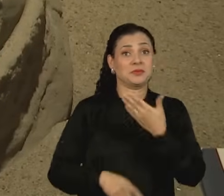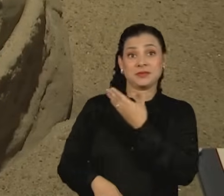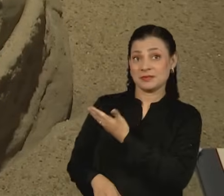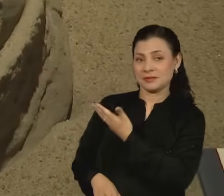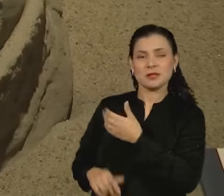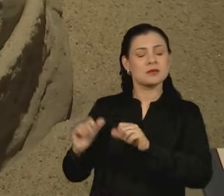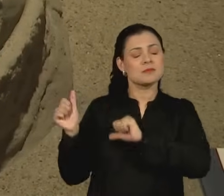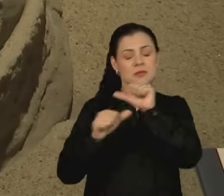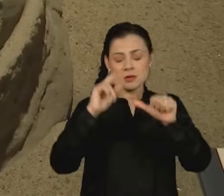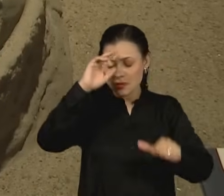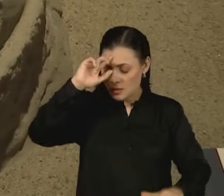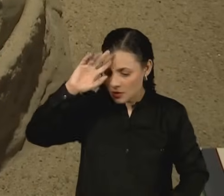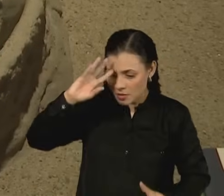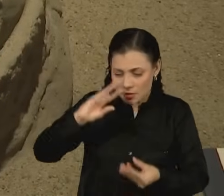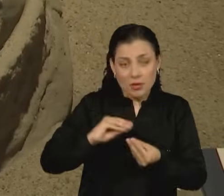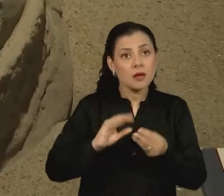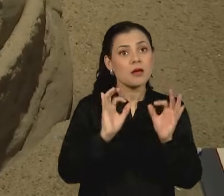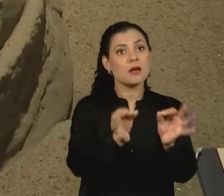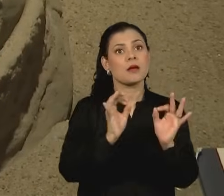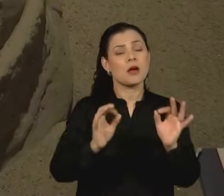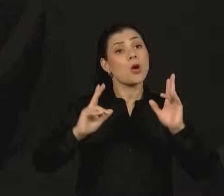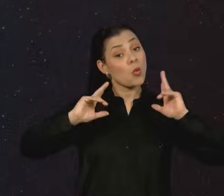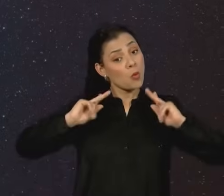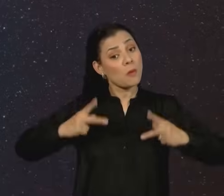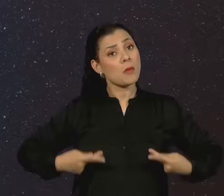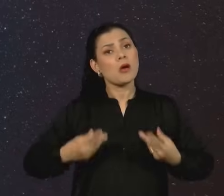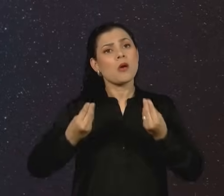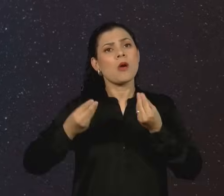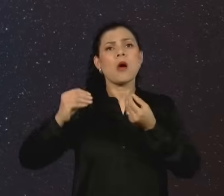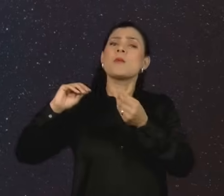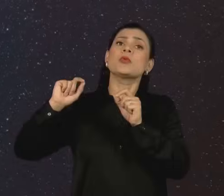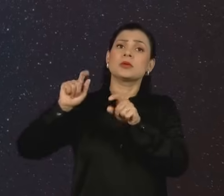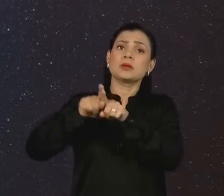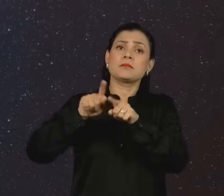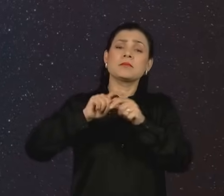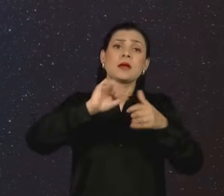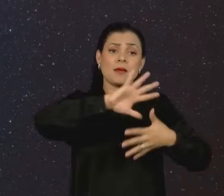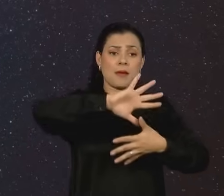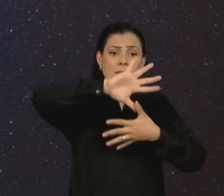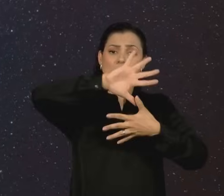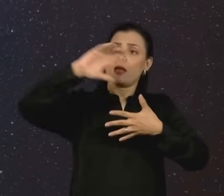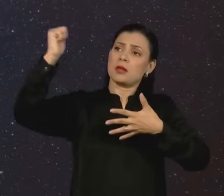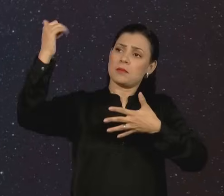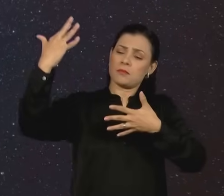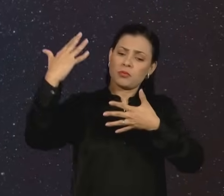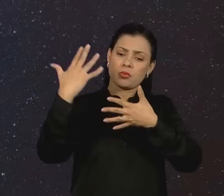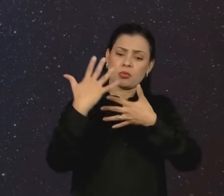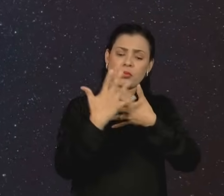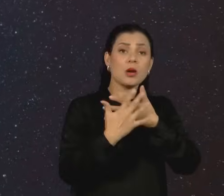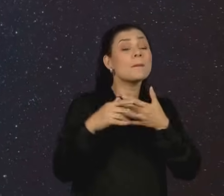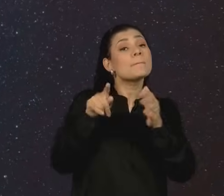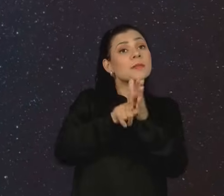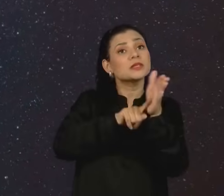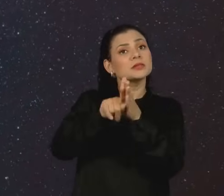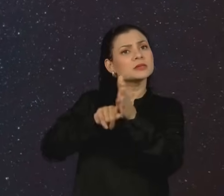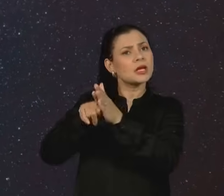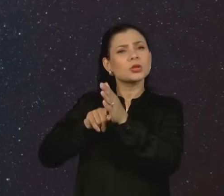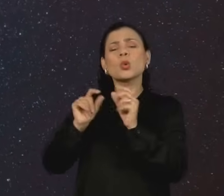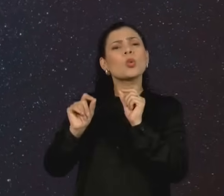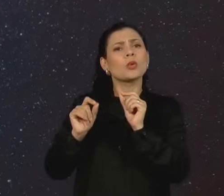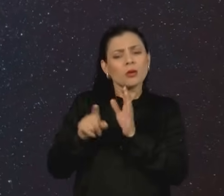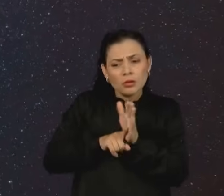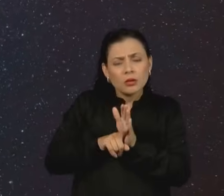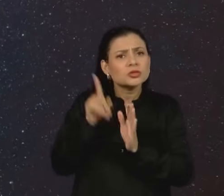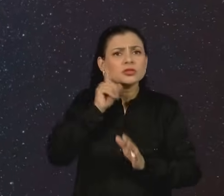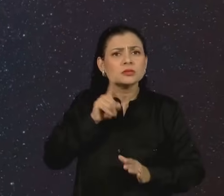a compreensão sobre a chegada do homem às Américas. Pesquisadores norte-americanos afirmavam que o deslocamento